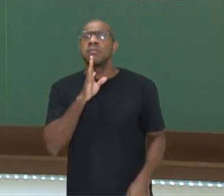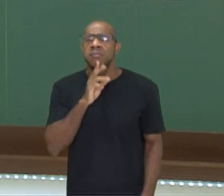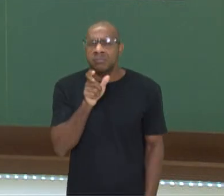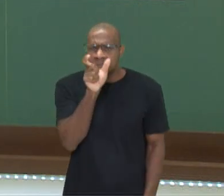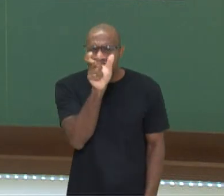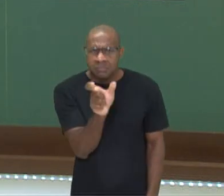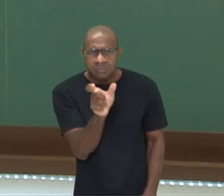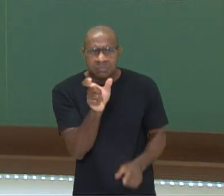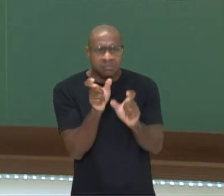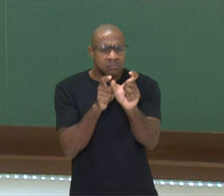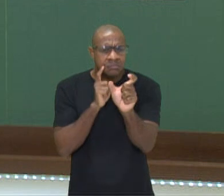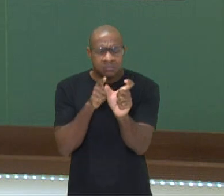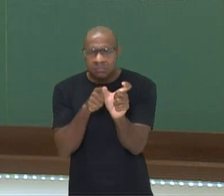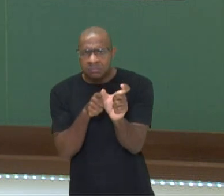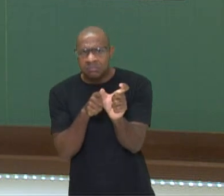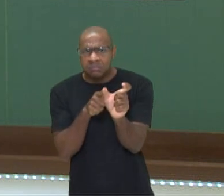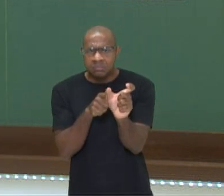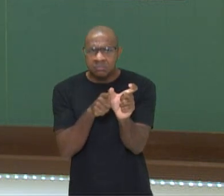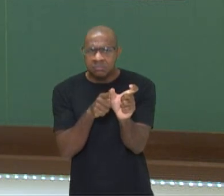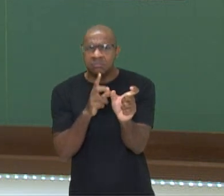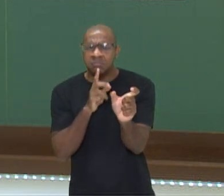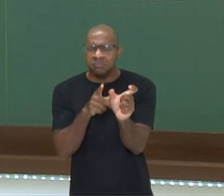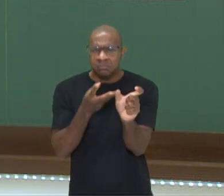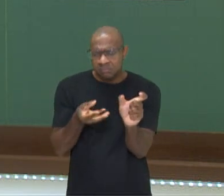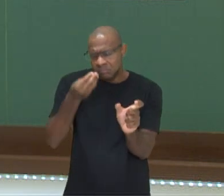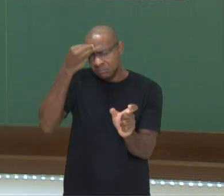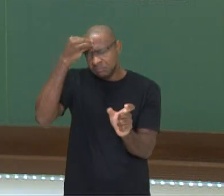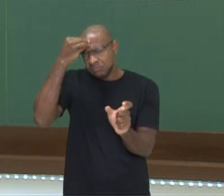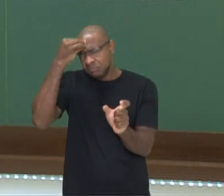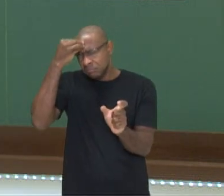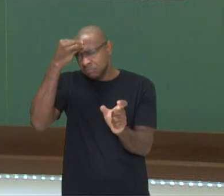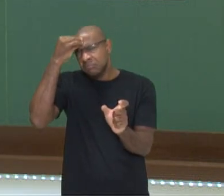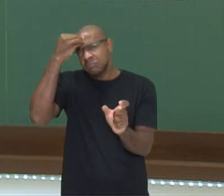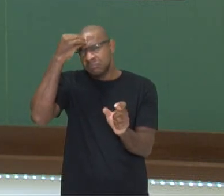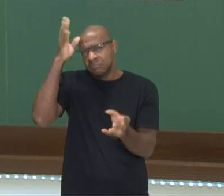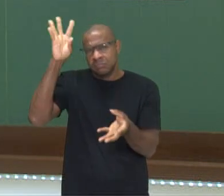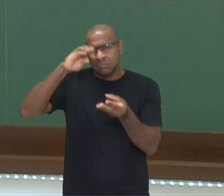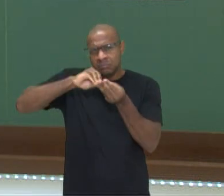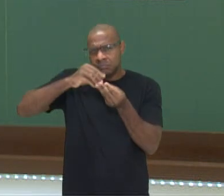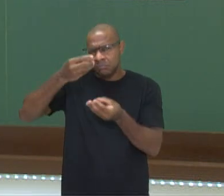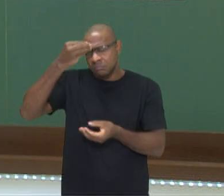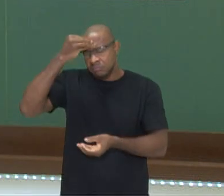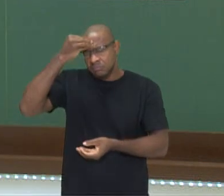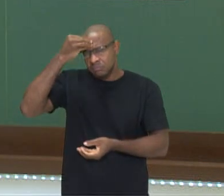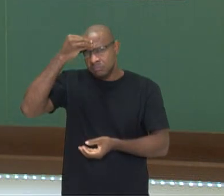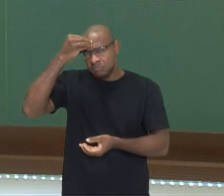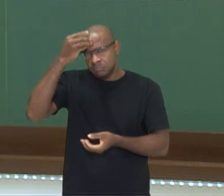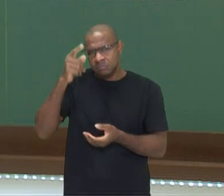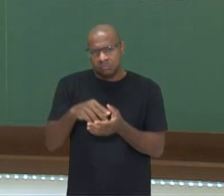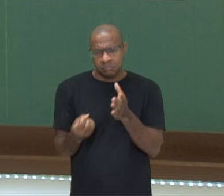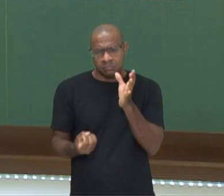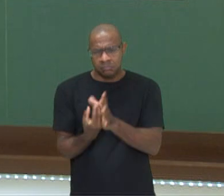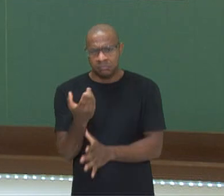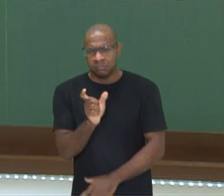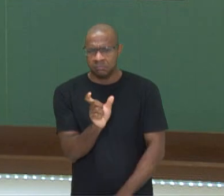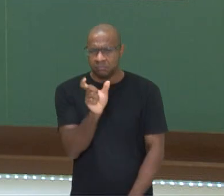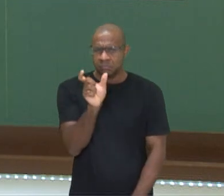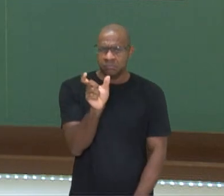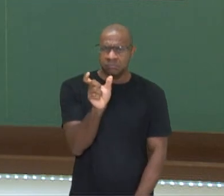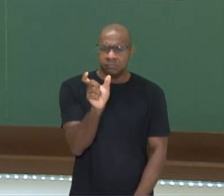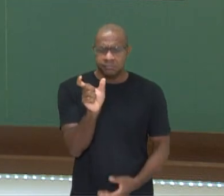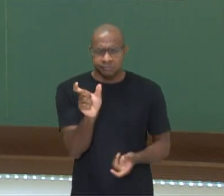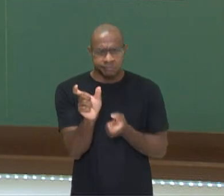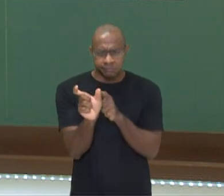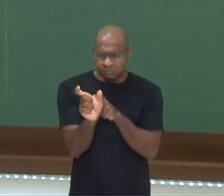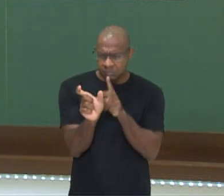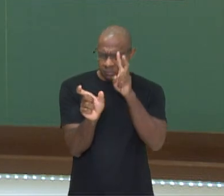conheço, eu tenho um acervo mental, né, de conhecimento, surgiu essa situação agora,